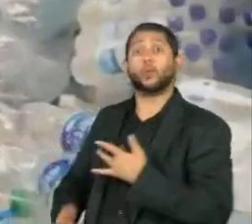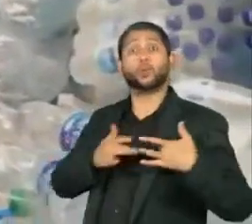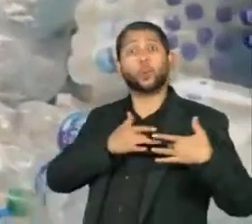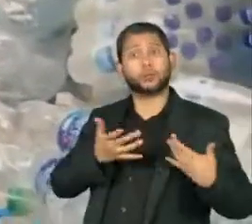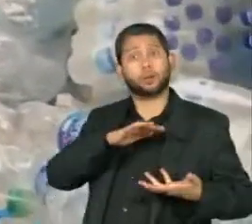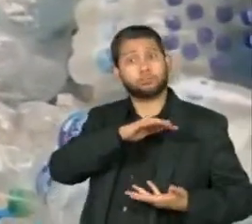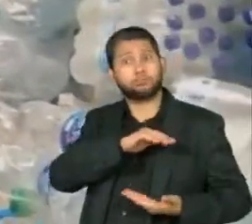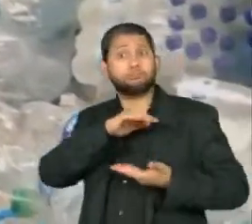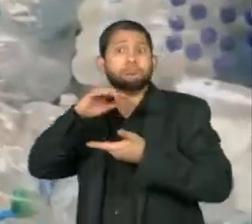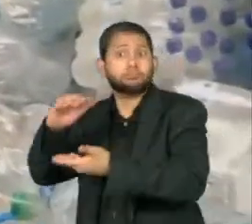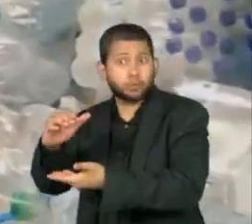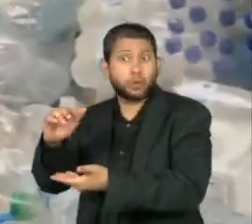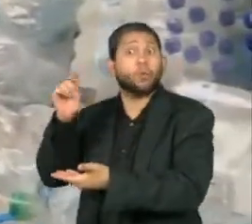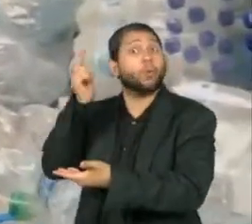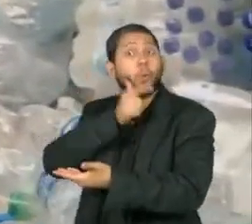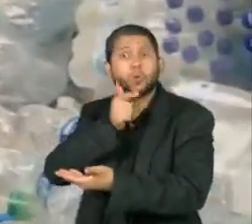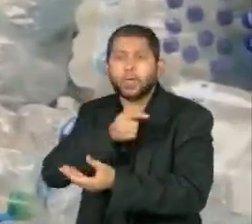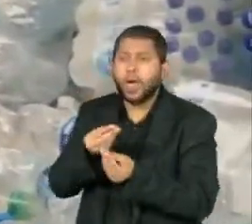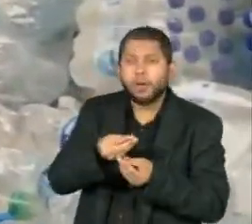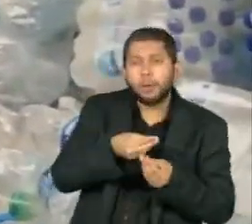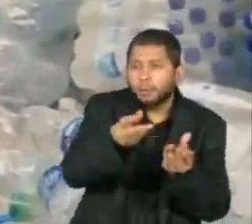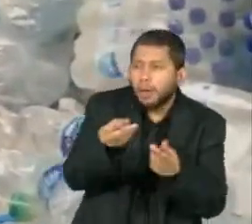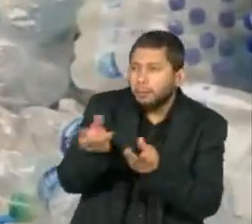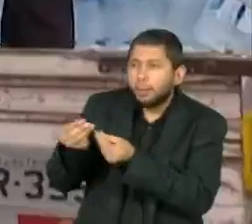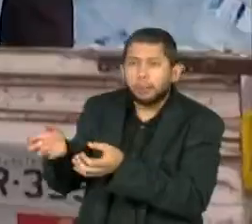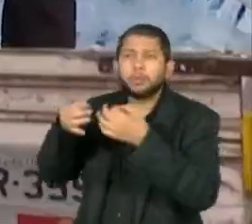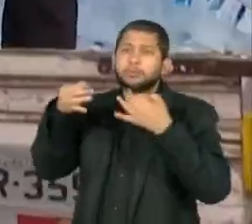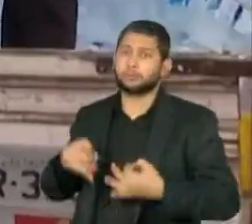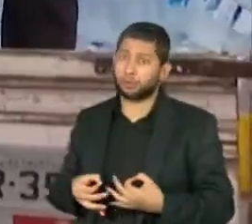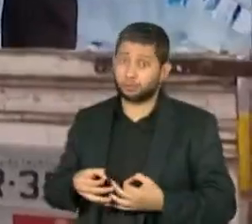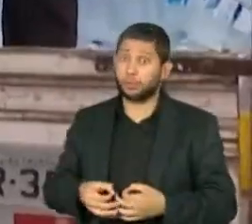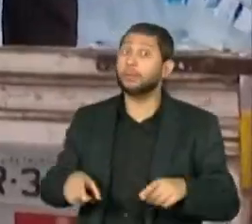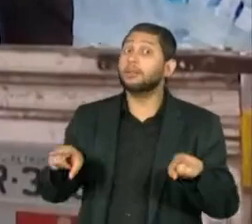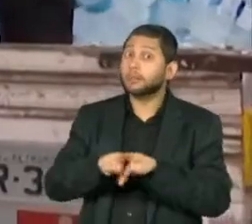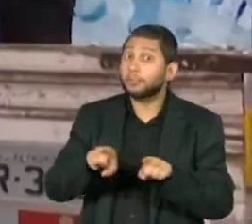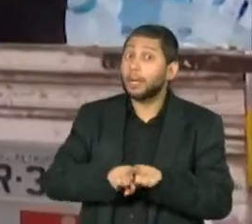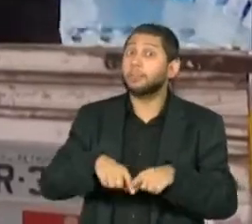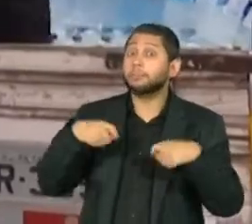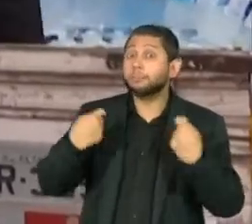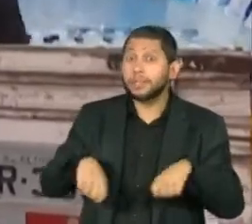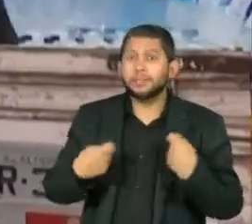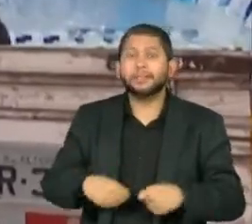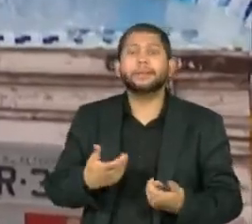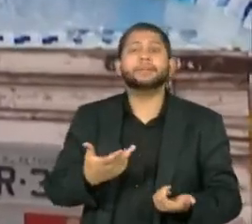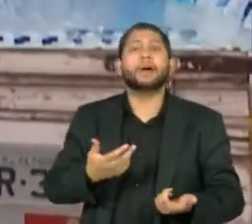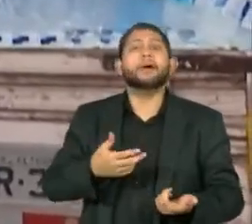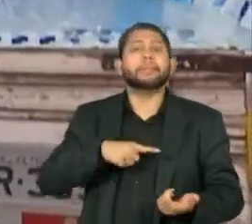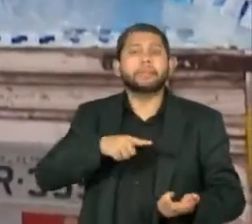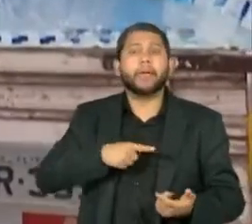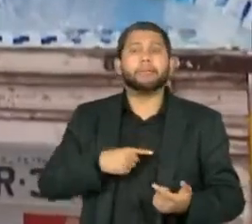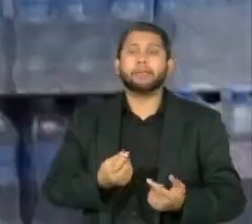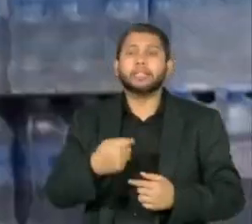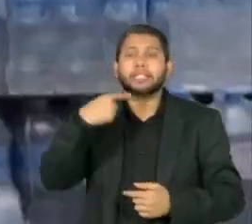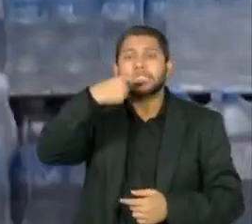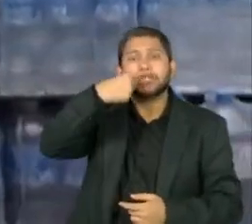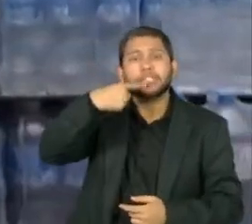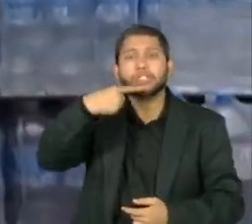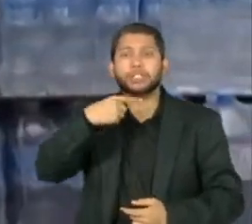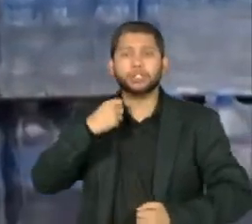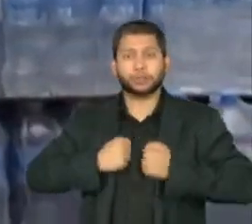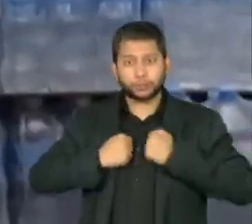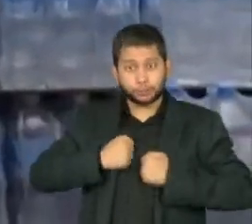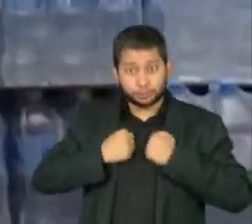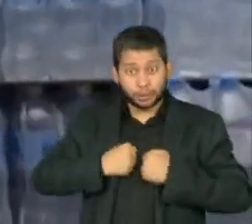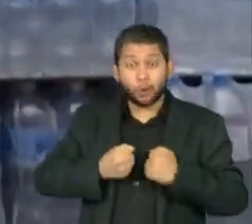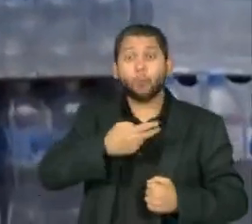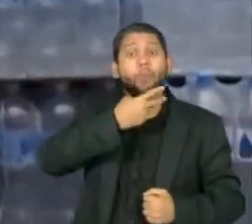999-72-5230 para garantir uma melhor distribuição dos mantimentos. Ainda são necessários kits de higiene pessoal e limpeza, roupa íntima